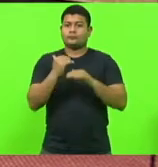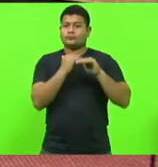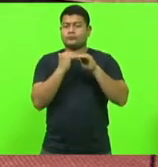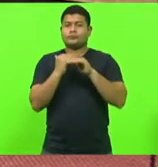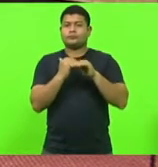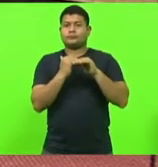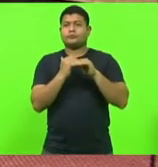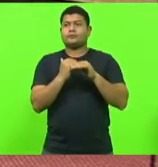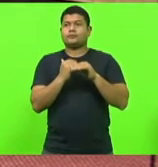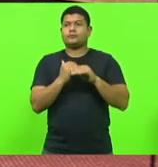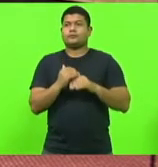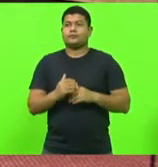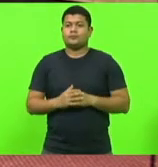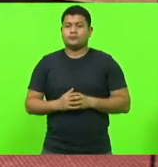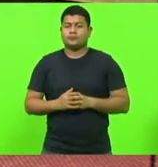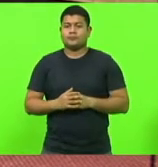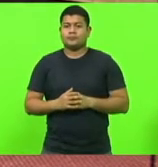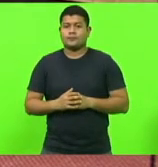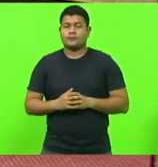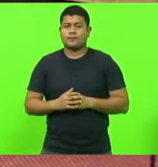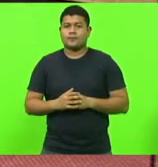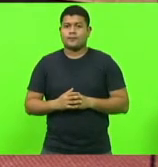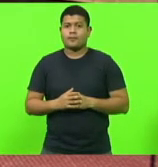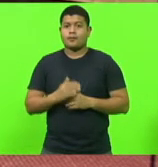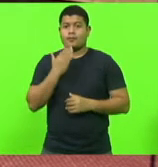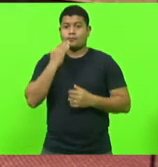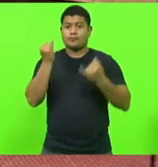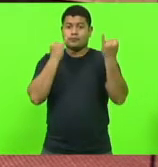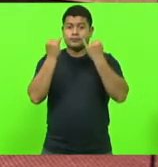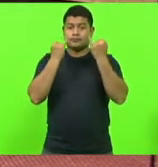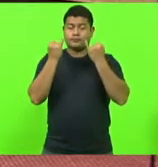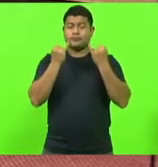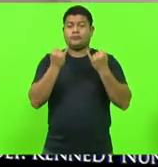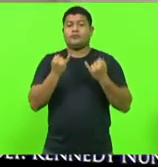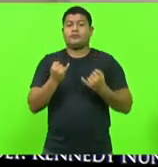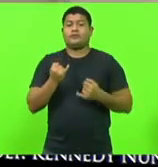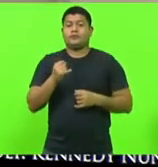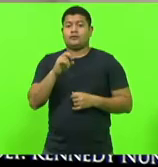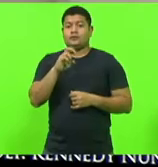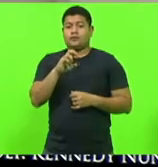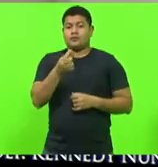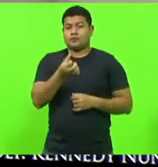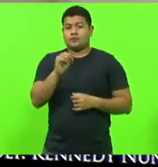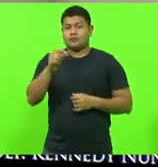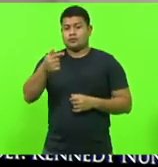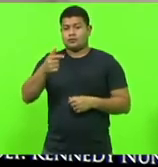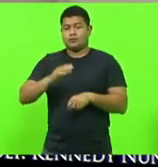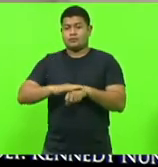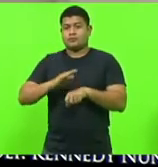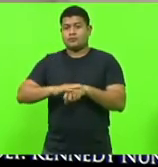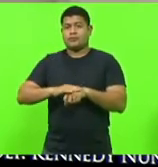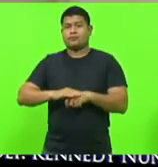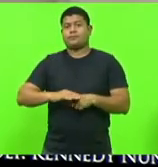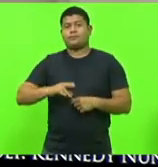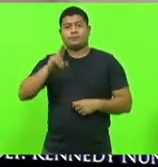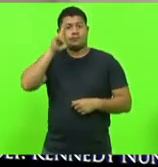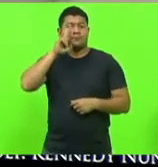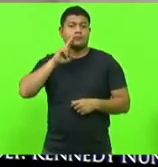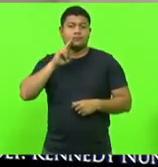unanimidade. Pedidos de informação. Pedido de informação 607, autor deputado Ivan Nats.